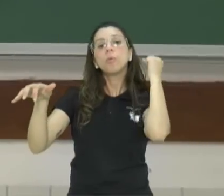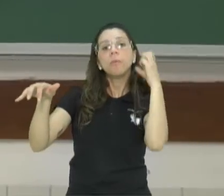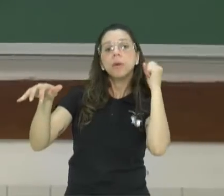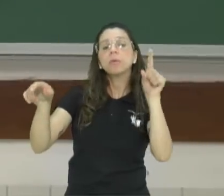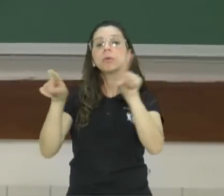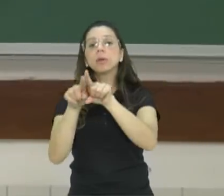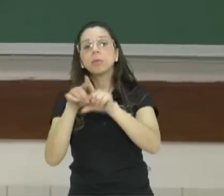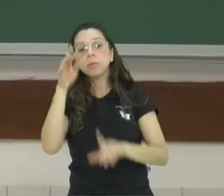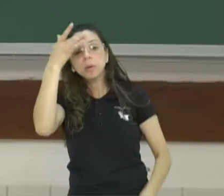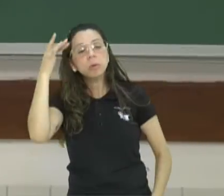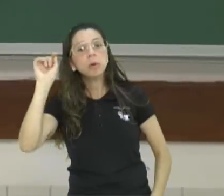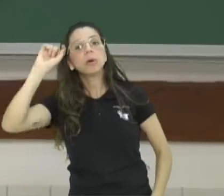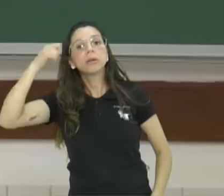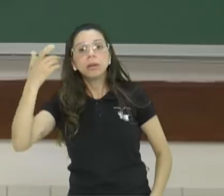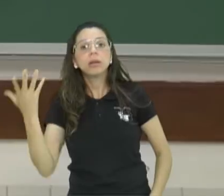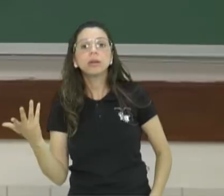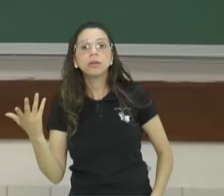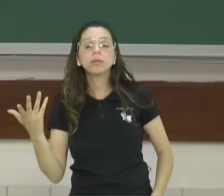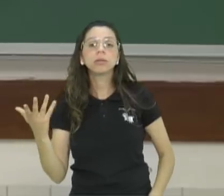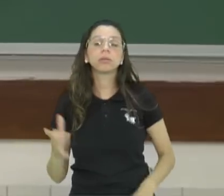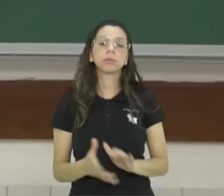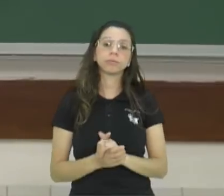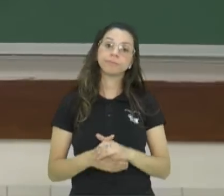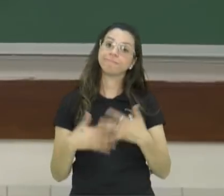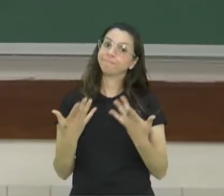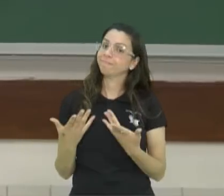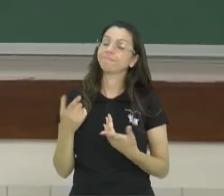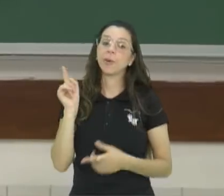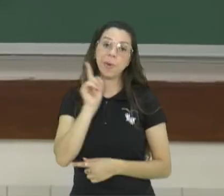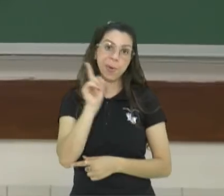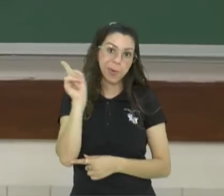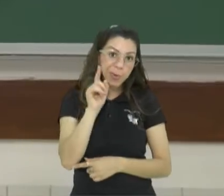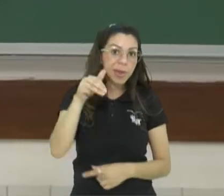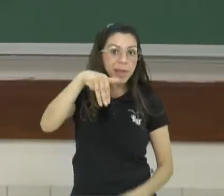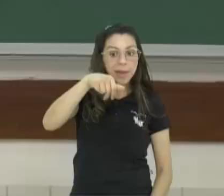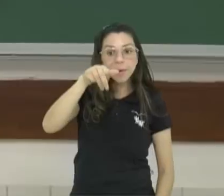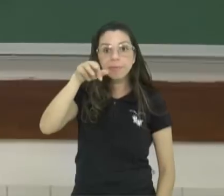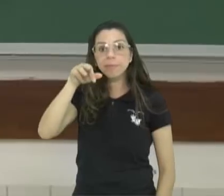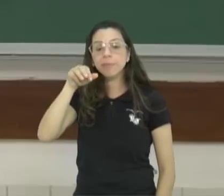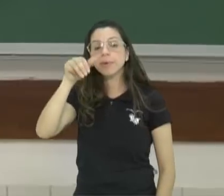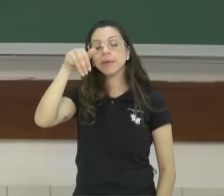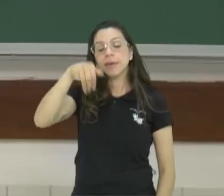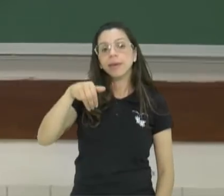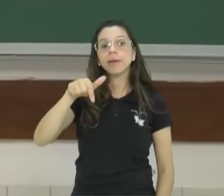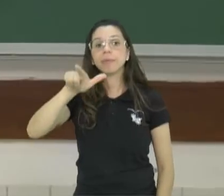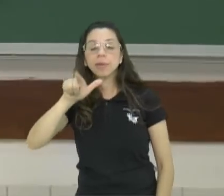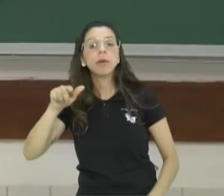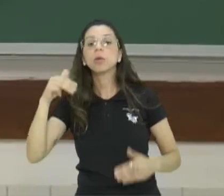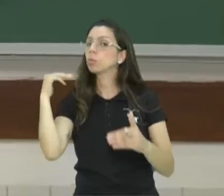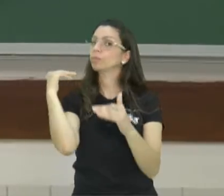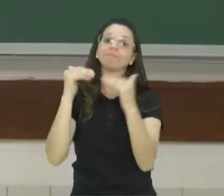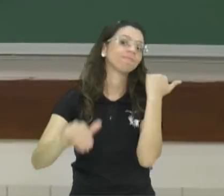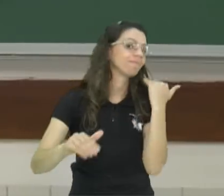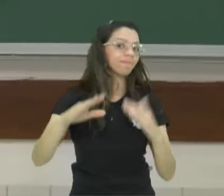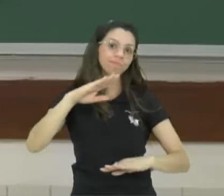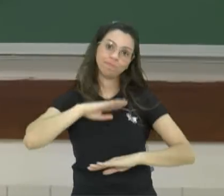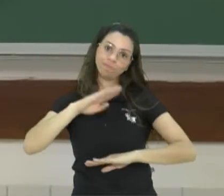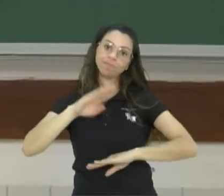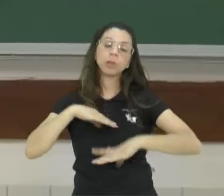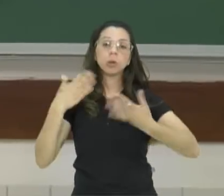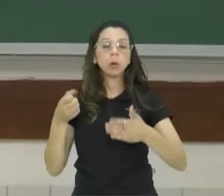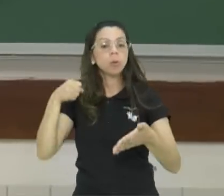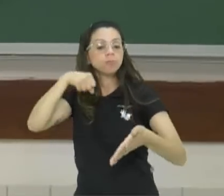negros. Então, o Martin Luther King, ele não concordava com essa separação e ele sempre lutou de uma